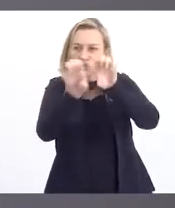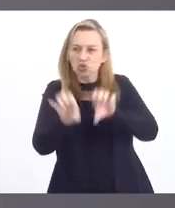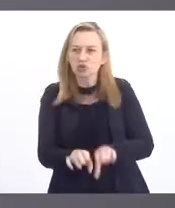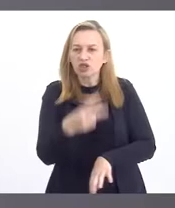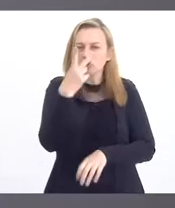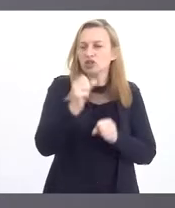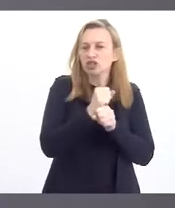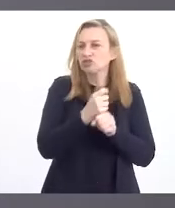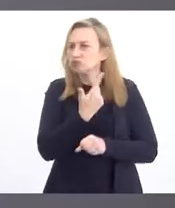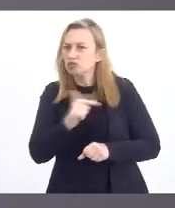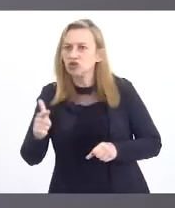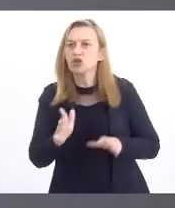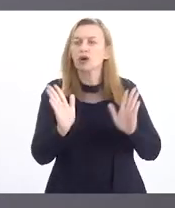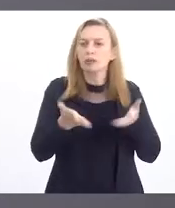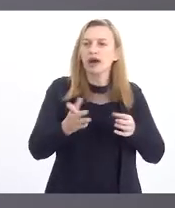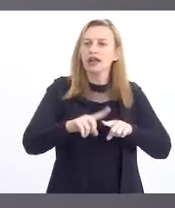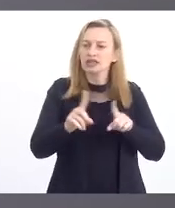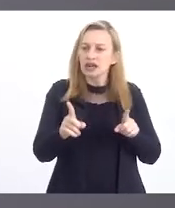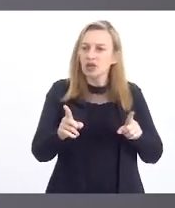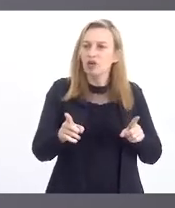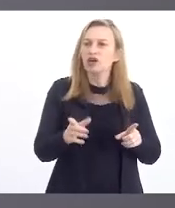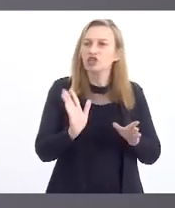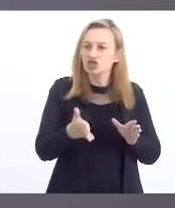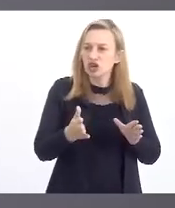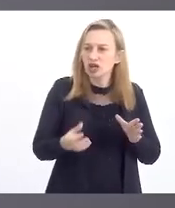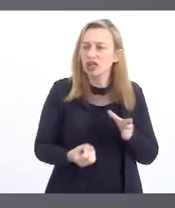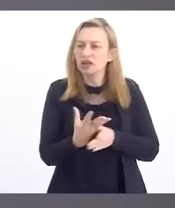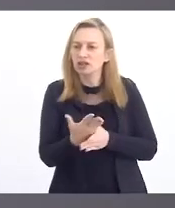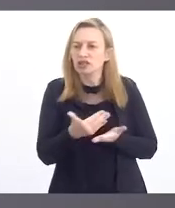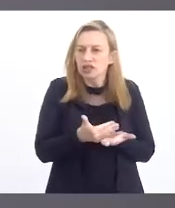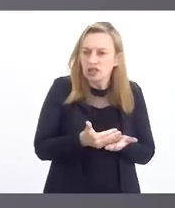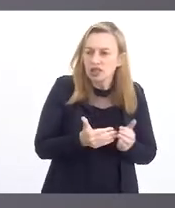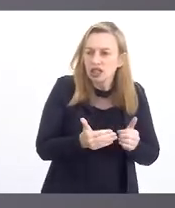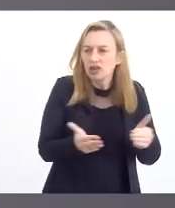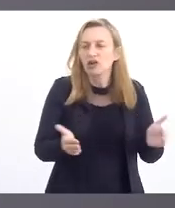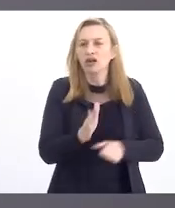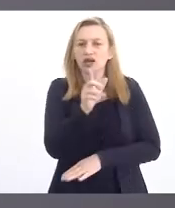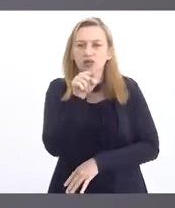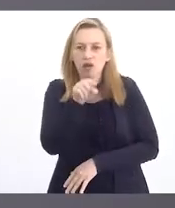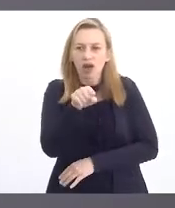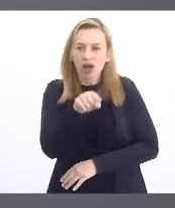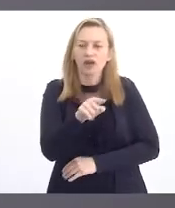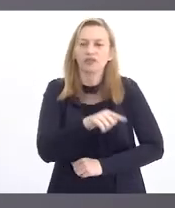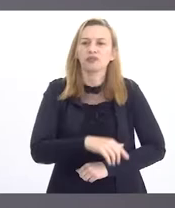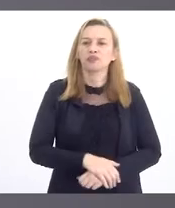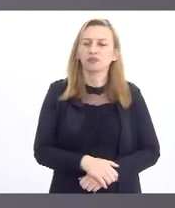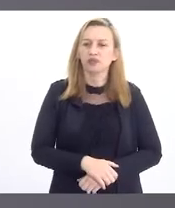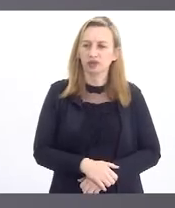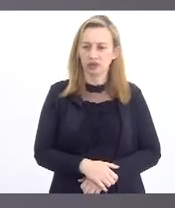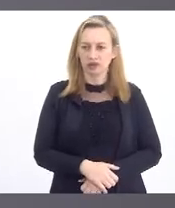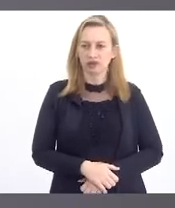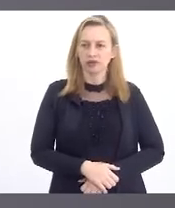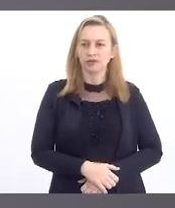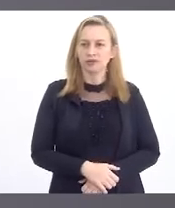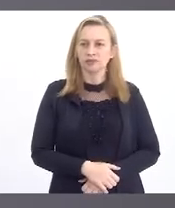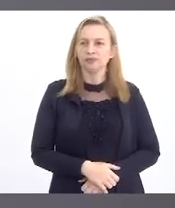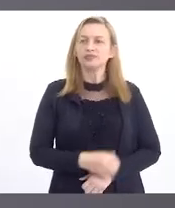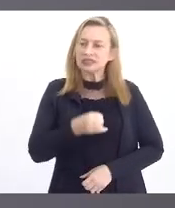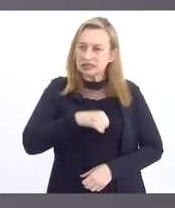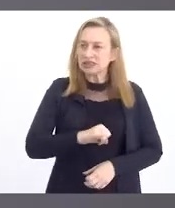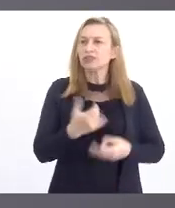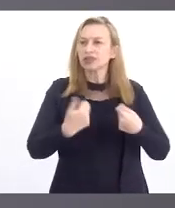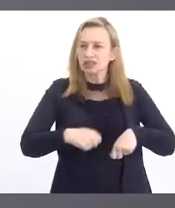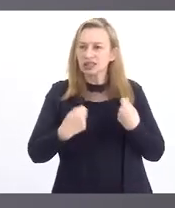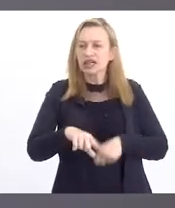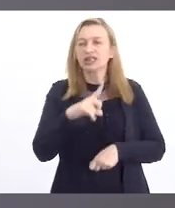não tínhamos, mas agora já está implantado, já está até inaugurado lá. Estamos dispostos a se precisar, ter